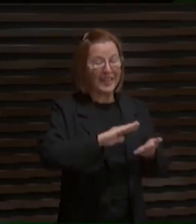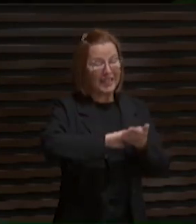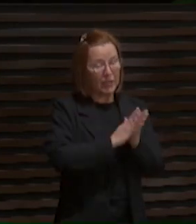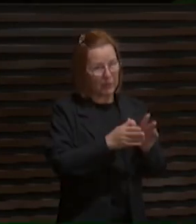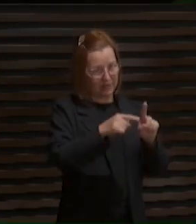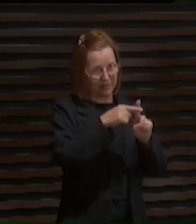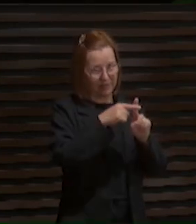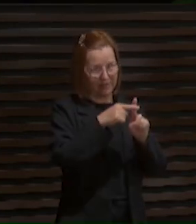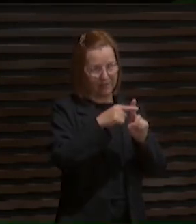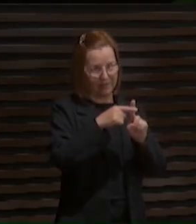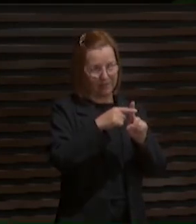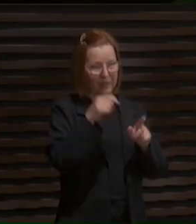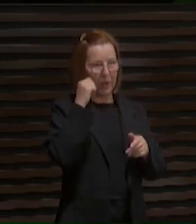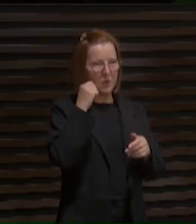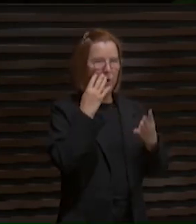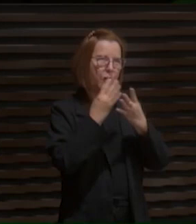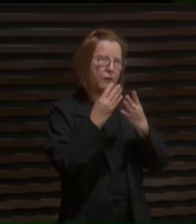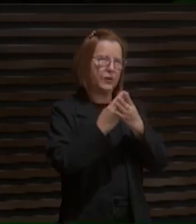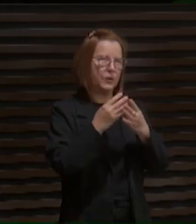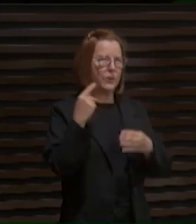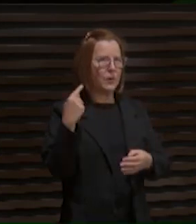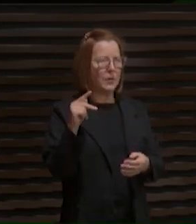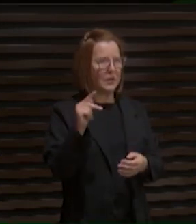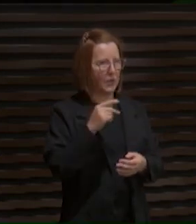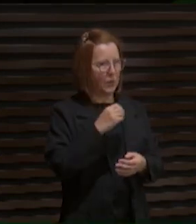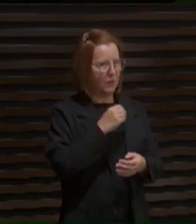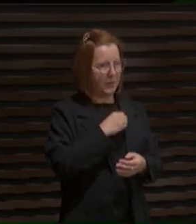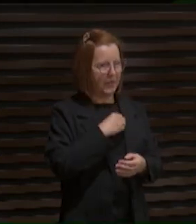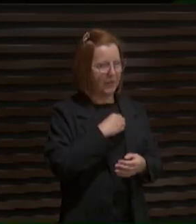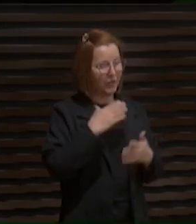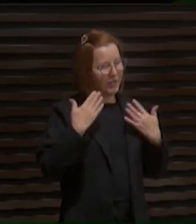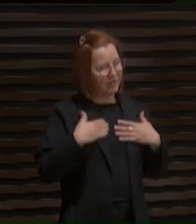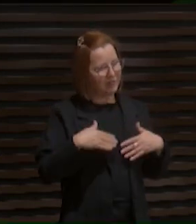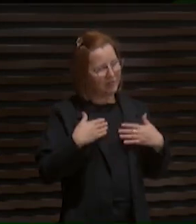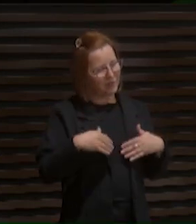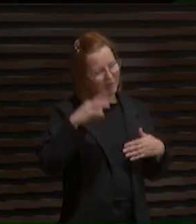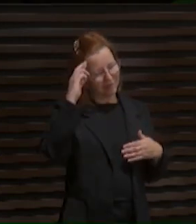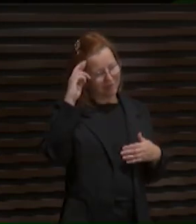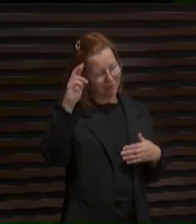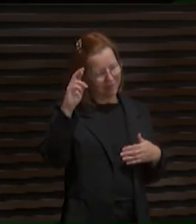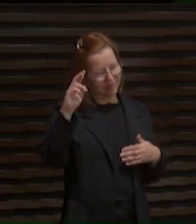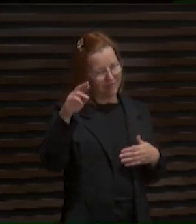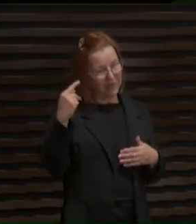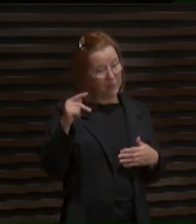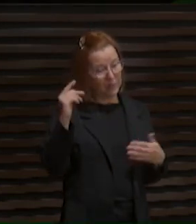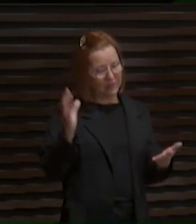Confessou o pecado dela e descansou no Senhor. Salva. Livre da culpa.